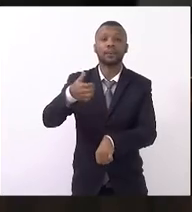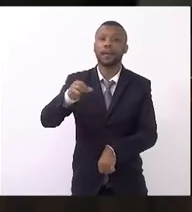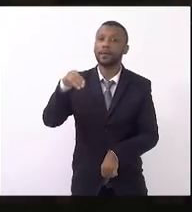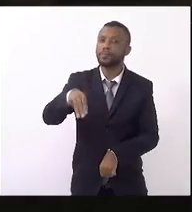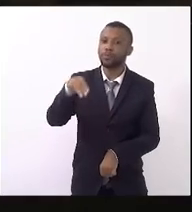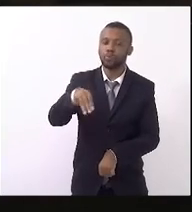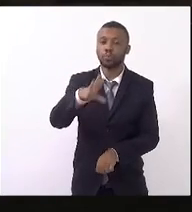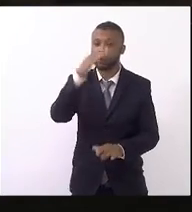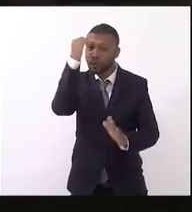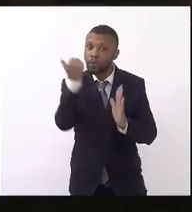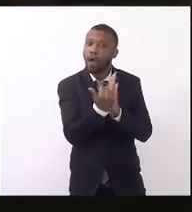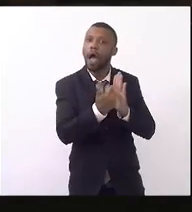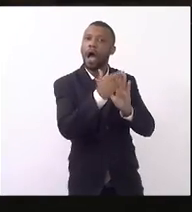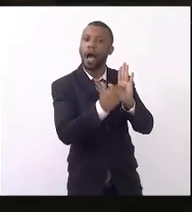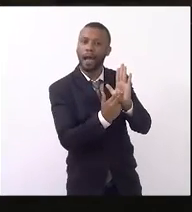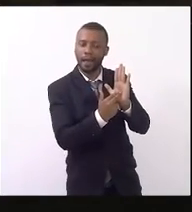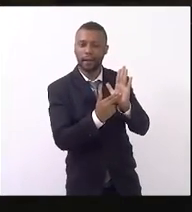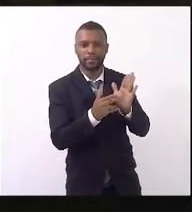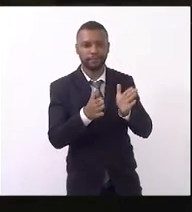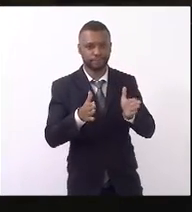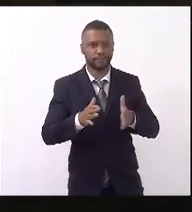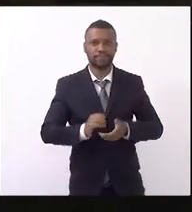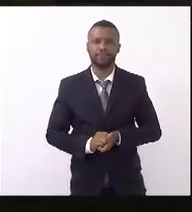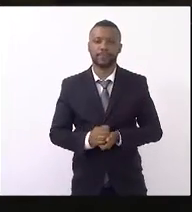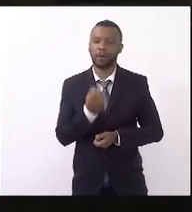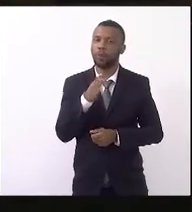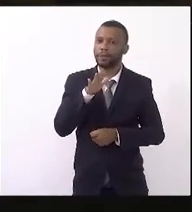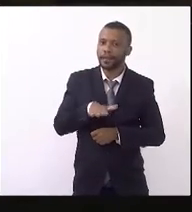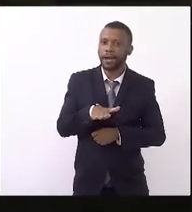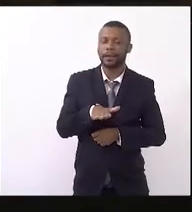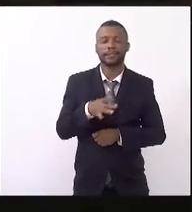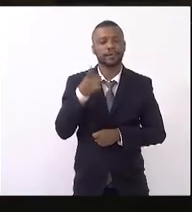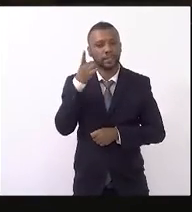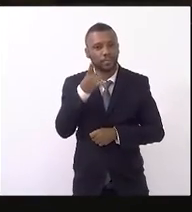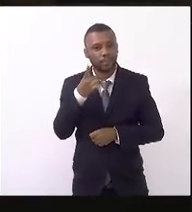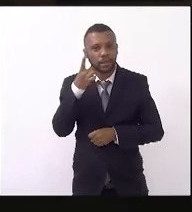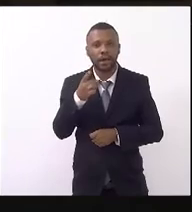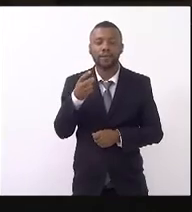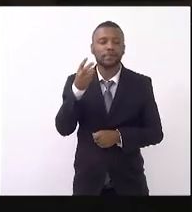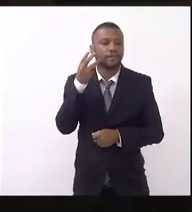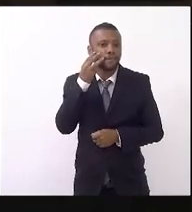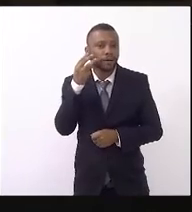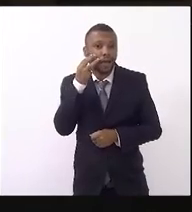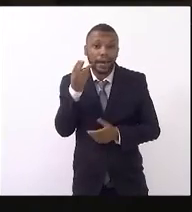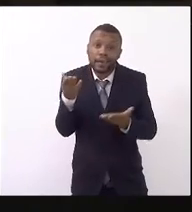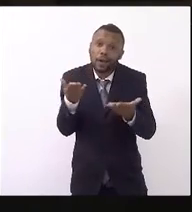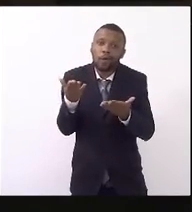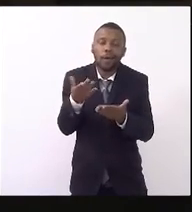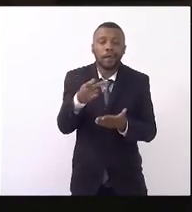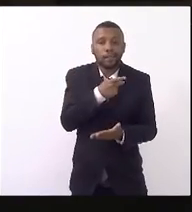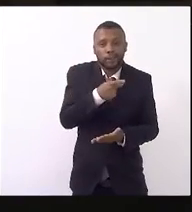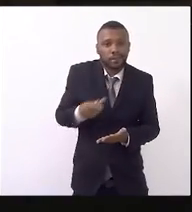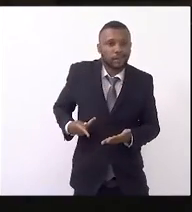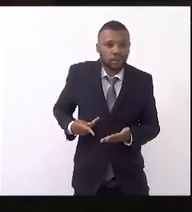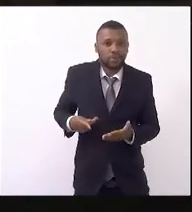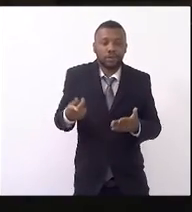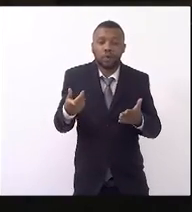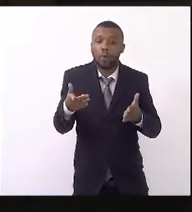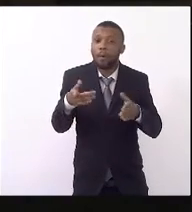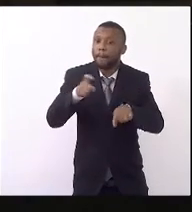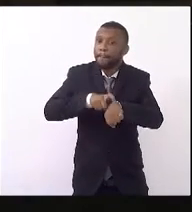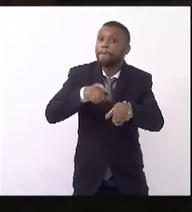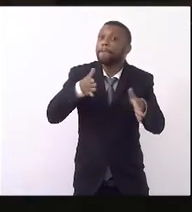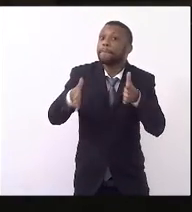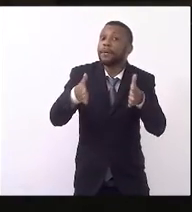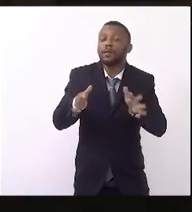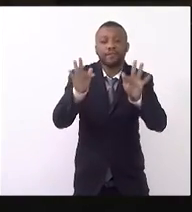regimental. Boa tarde, deputado Valdec Carneiro, que ora preside o expediente final. Boa